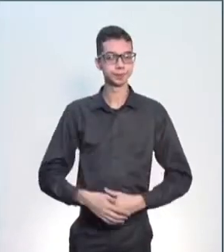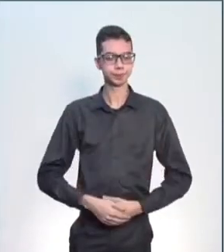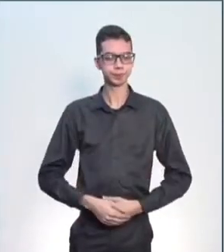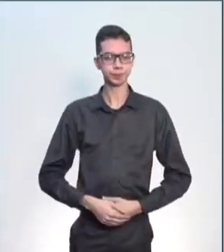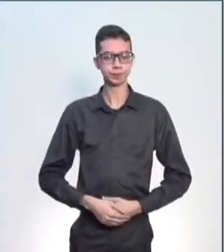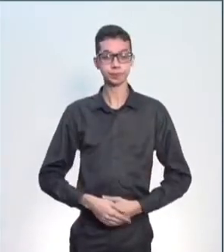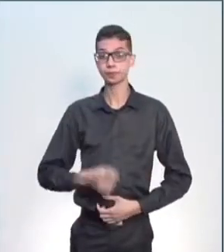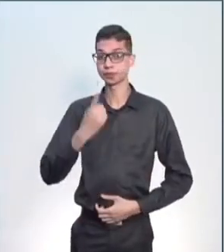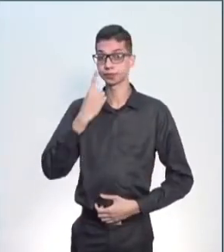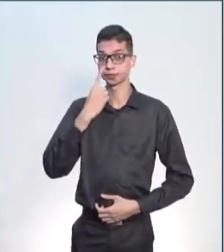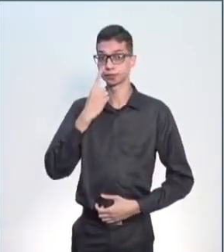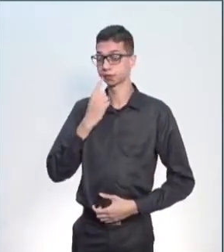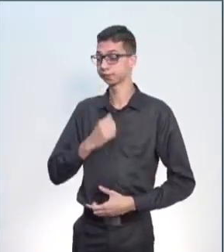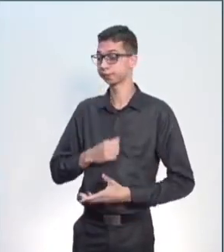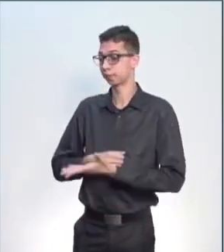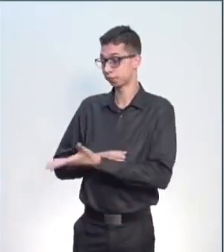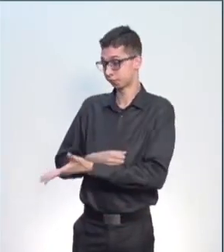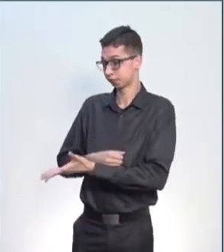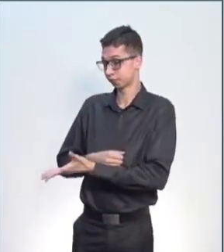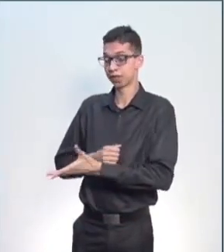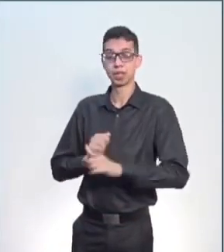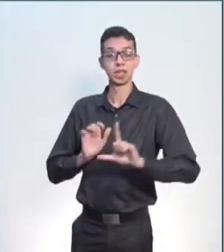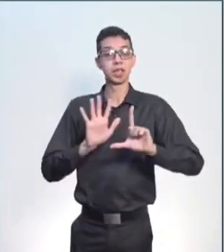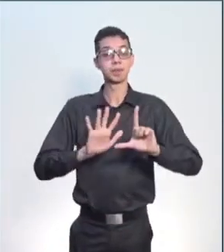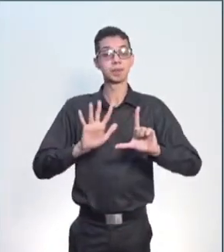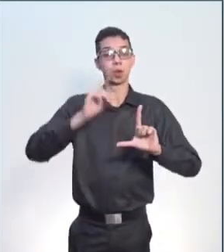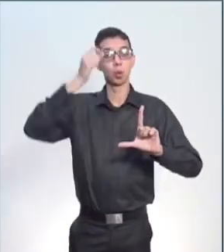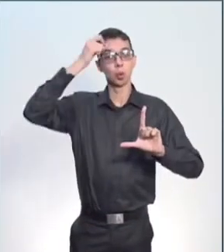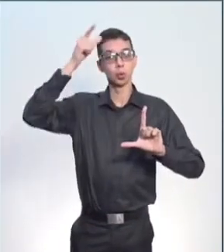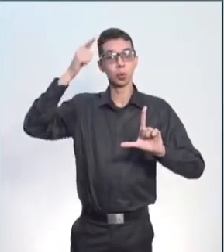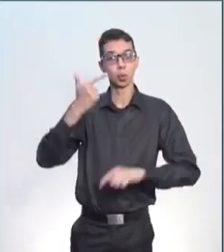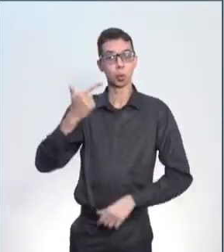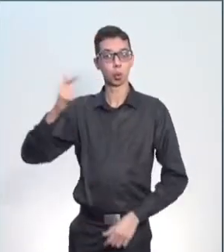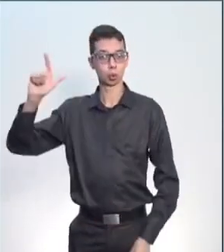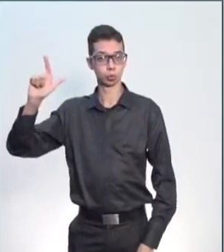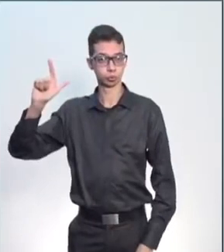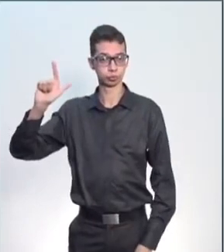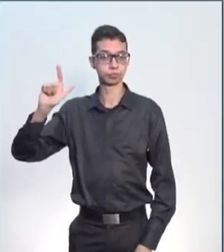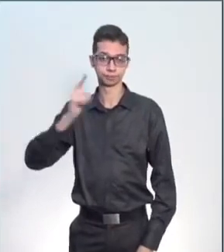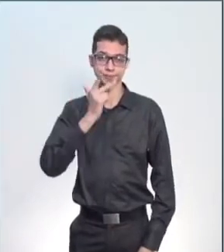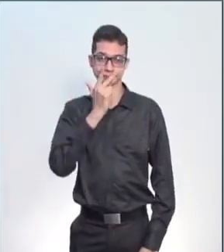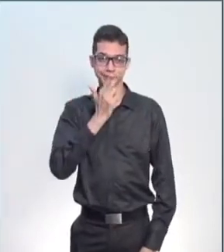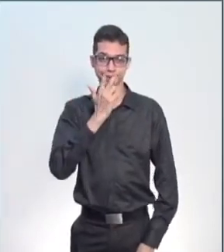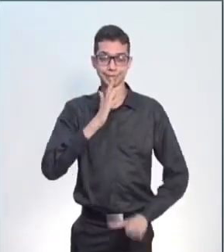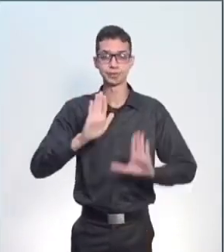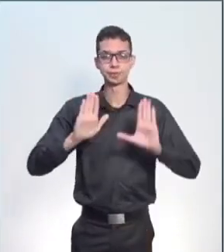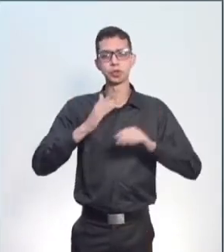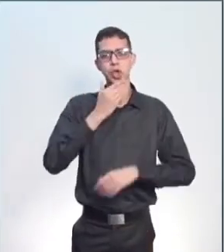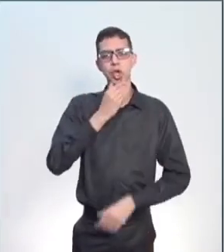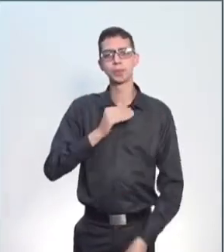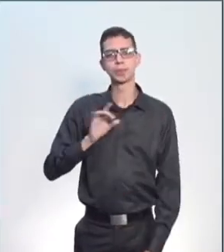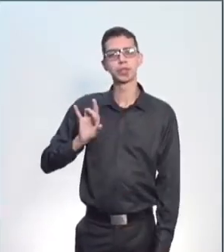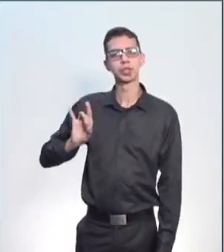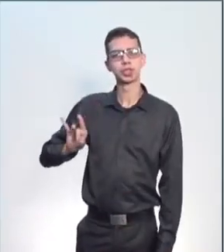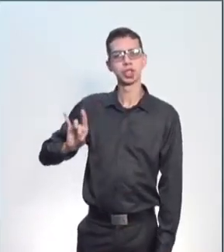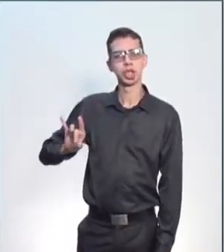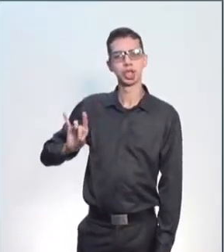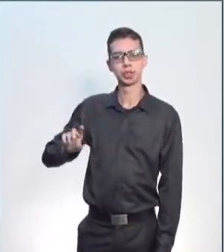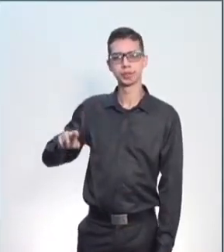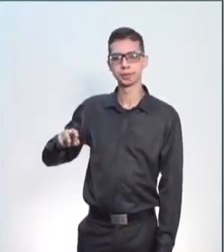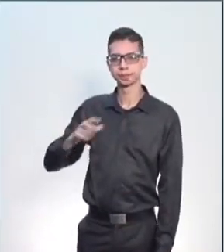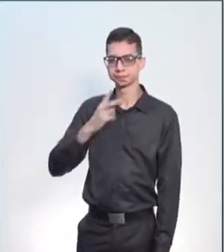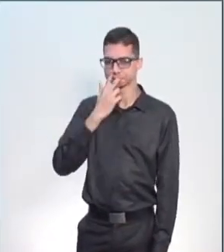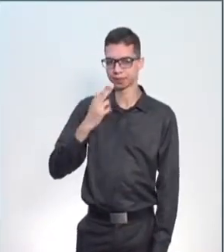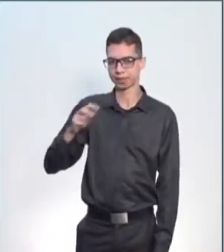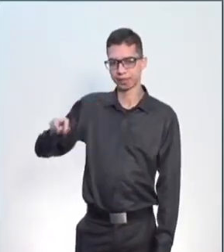é uma imagem que se remete a uma outra cultura, aparentemente, né? Mas ele está ali sozinho, tem uma pessoa que